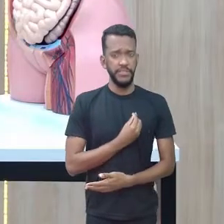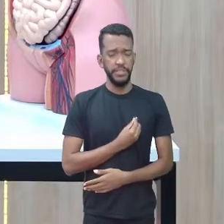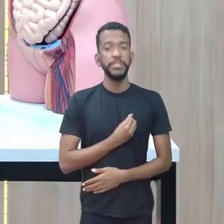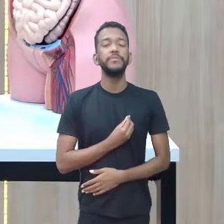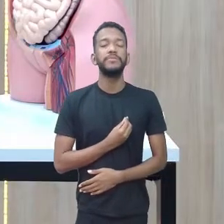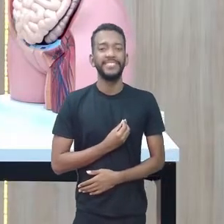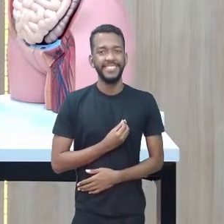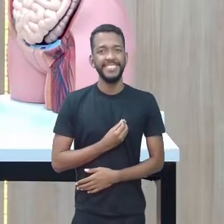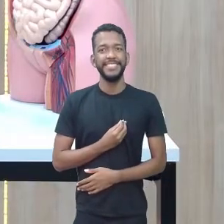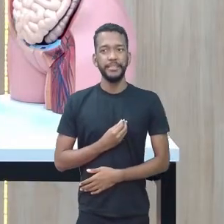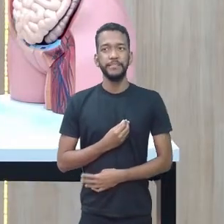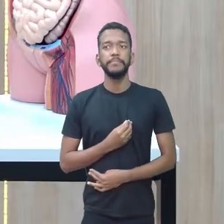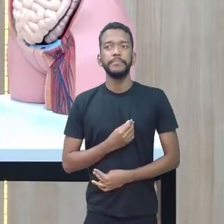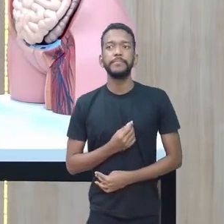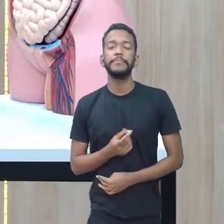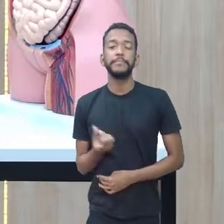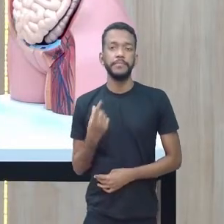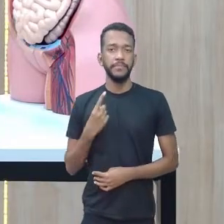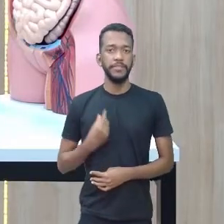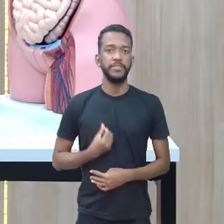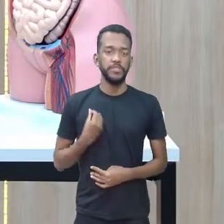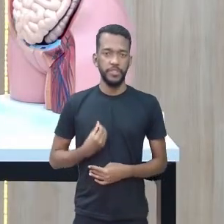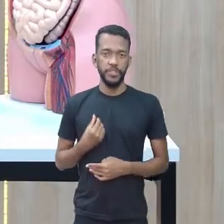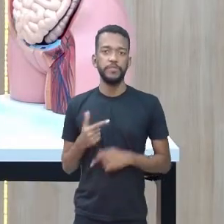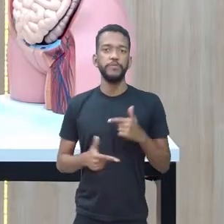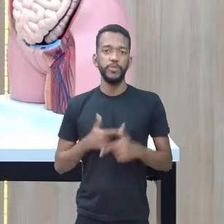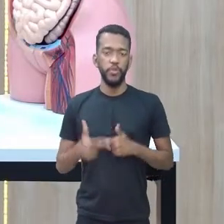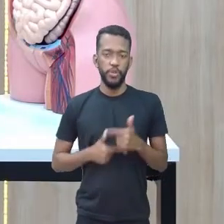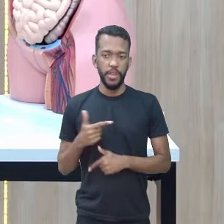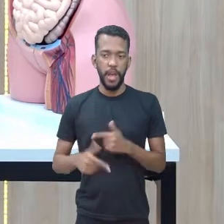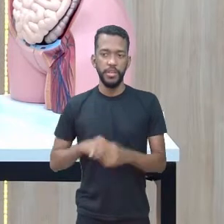que as células são unidades funcionais, quer dizer, elas